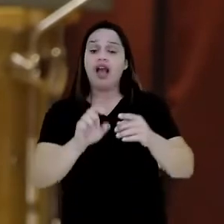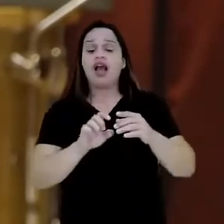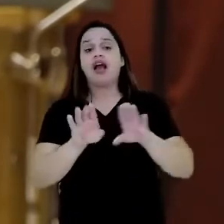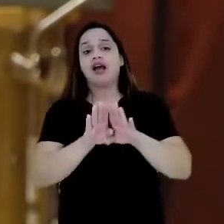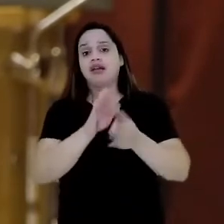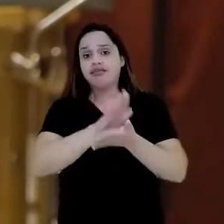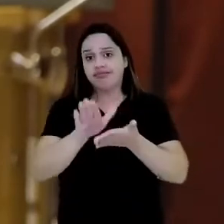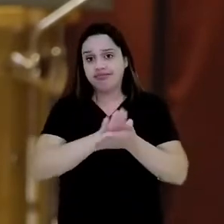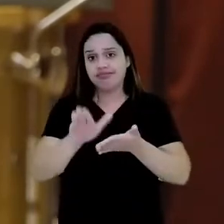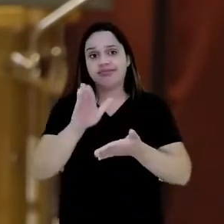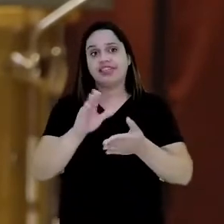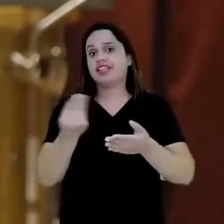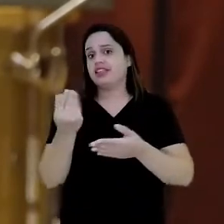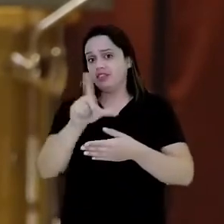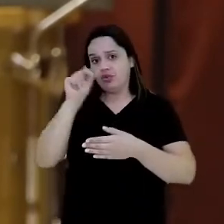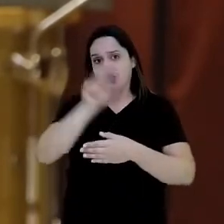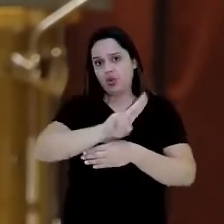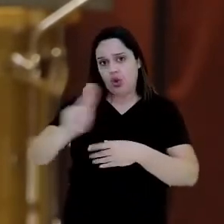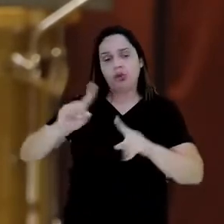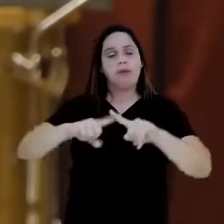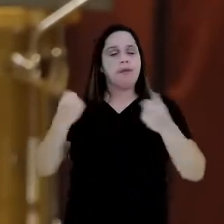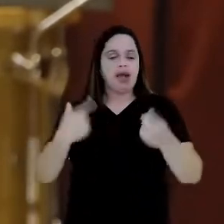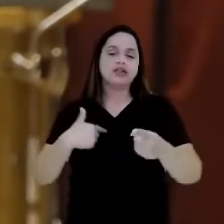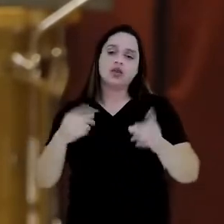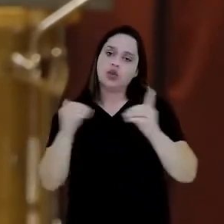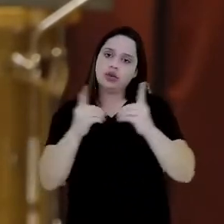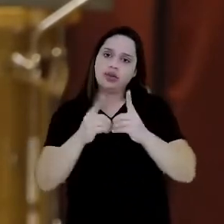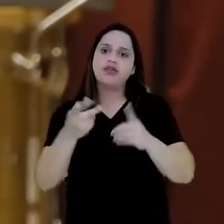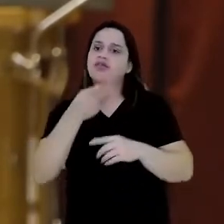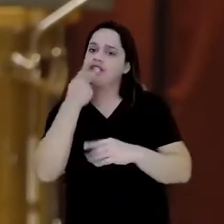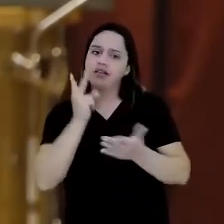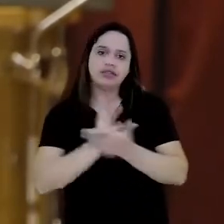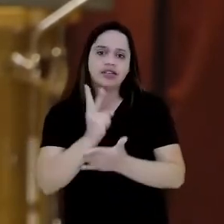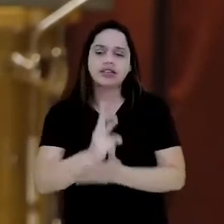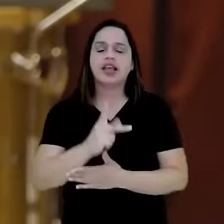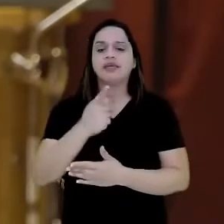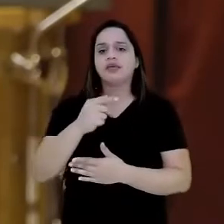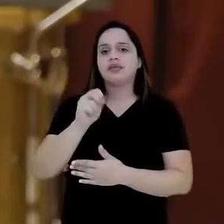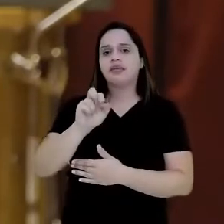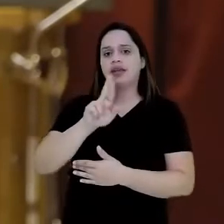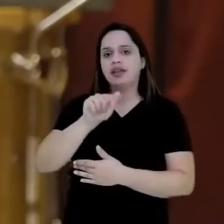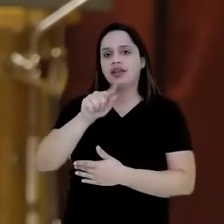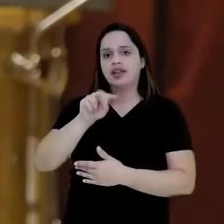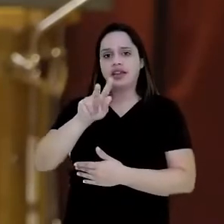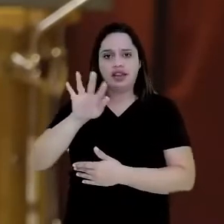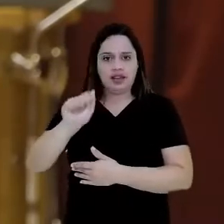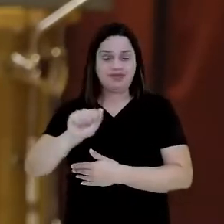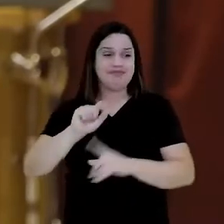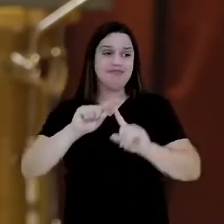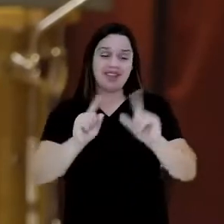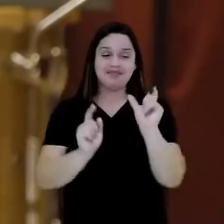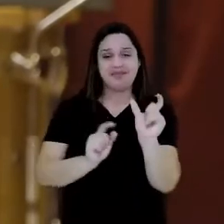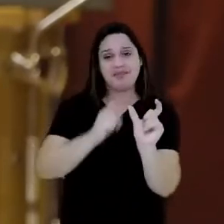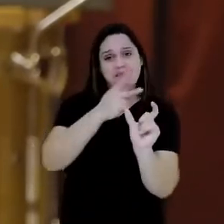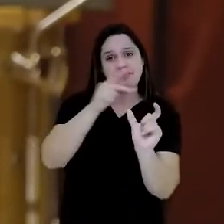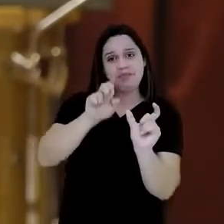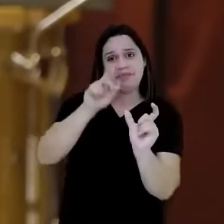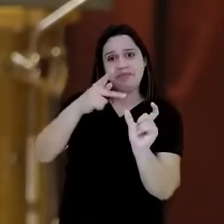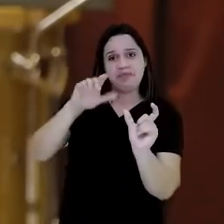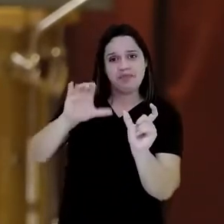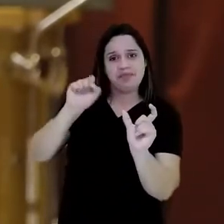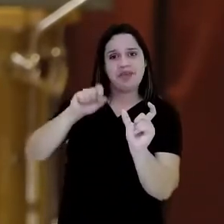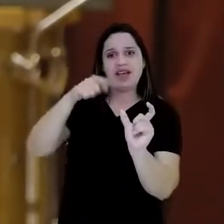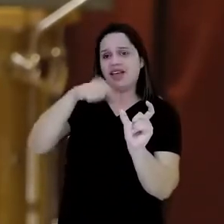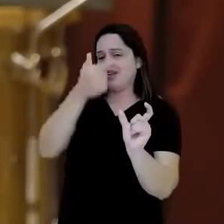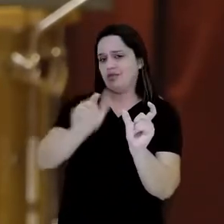explorador não homem mais enfim é mas eu falo periquita e até no console vou falar para ele que tal então pepeca eu não gosto